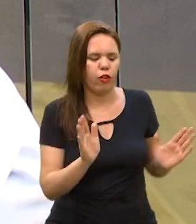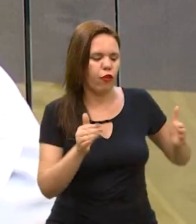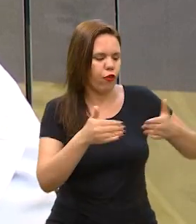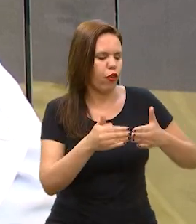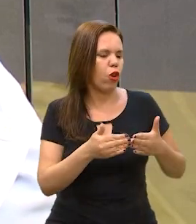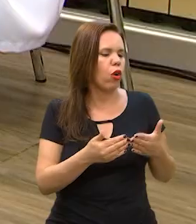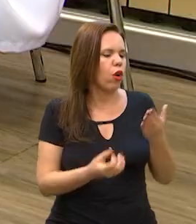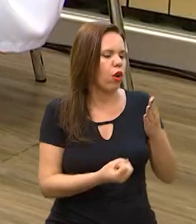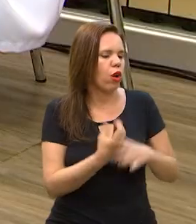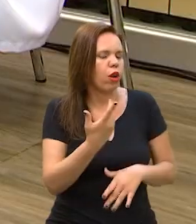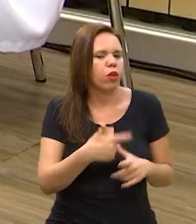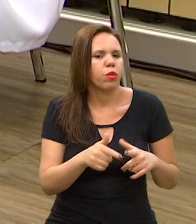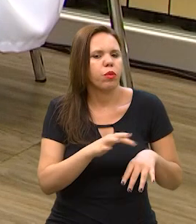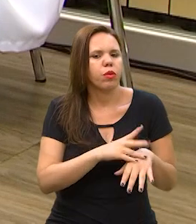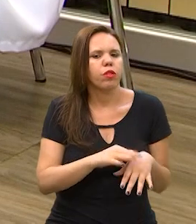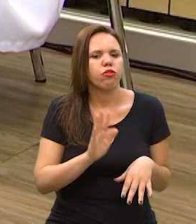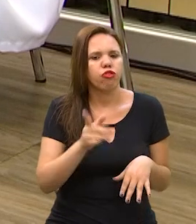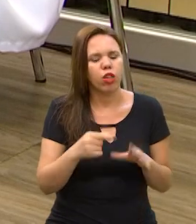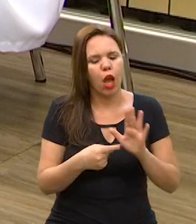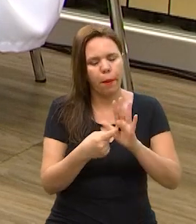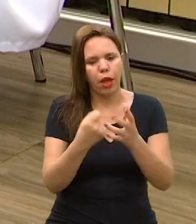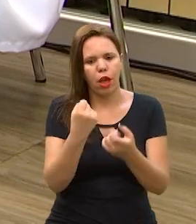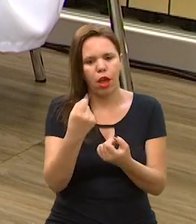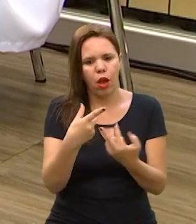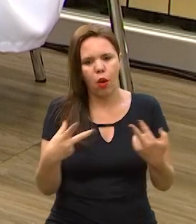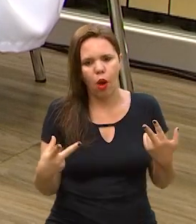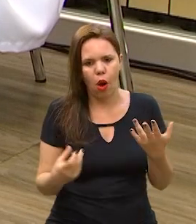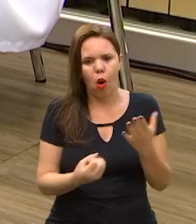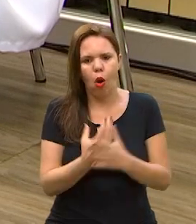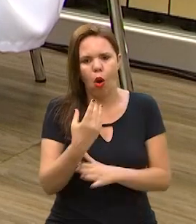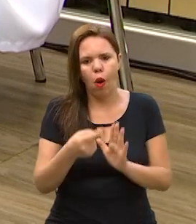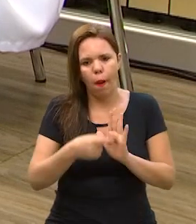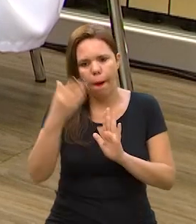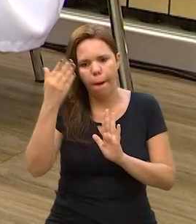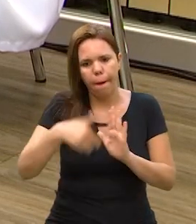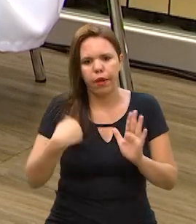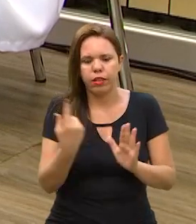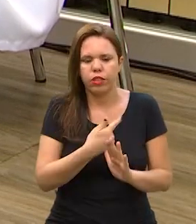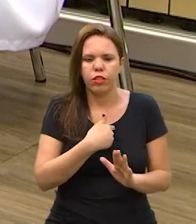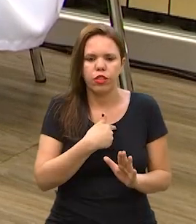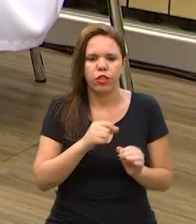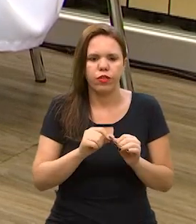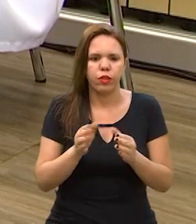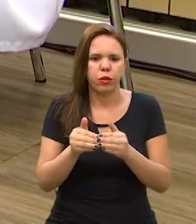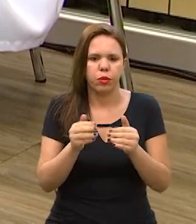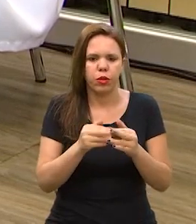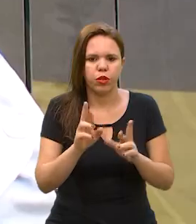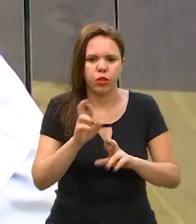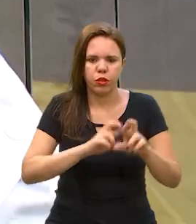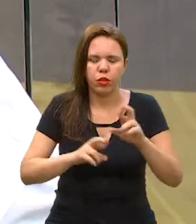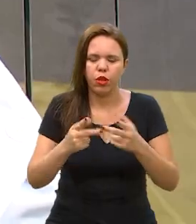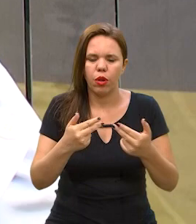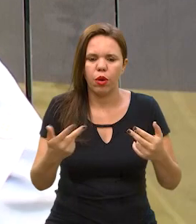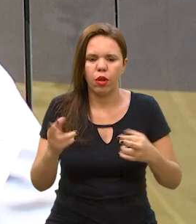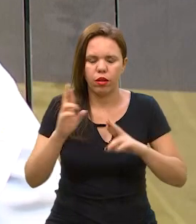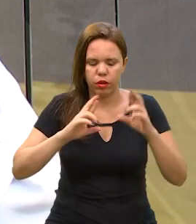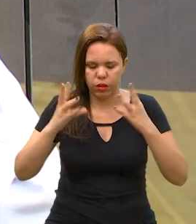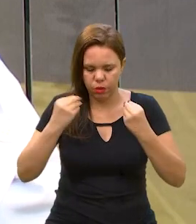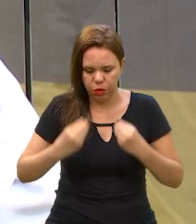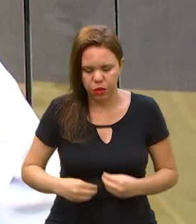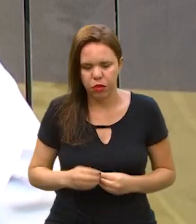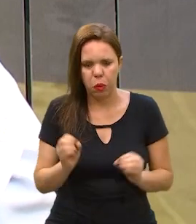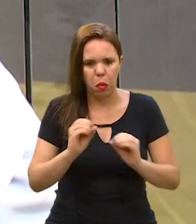nos sintomas. Se o paciente já apresenta algum sintoma, isso já remete que a gente possa solicitar alguns exames. Se ele não tem